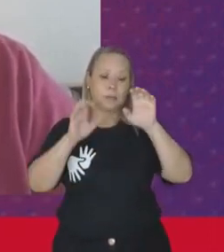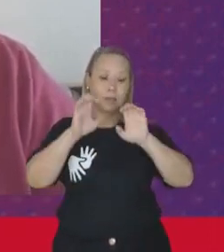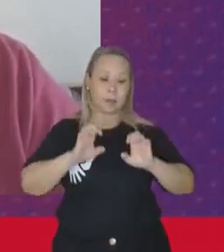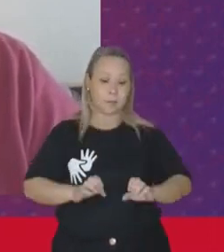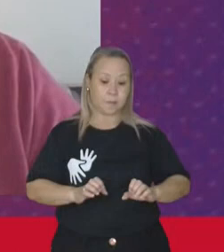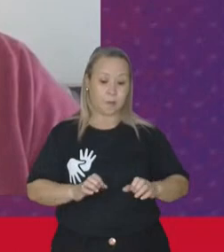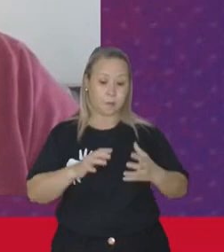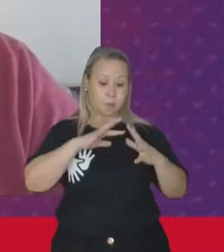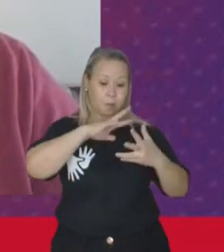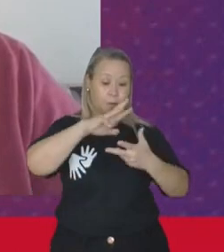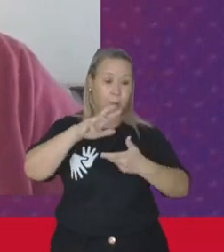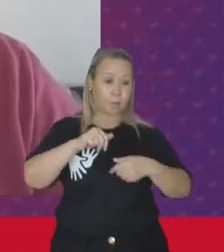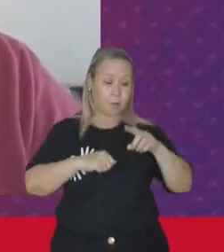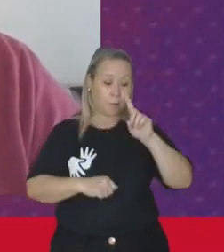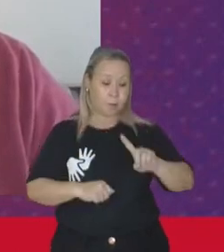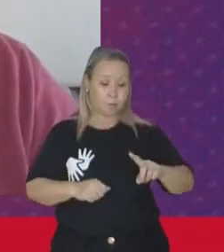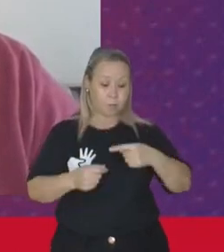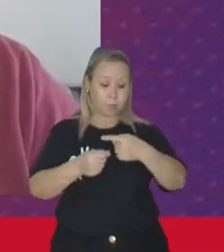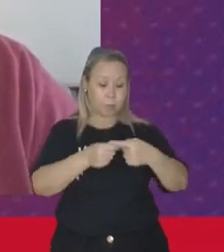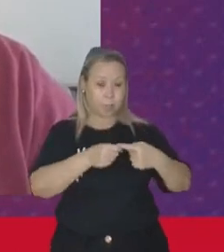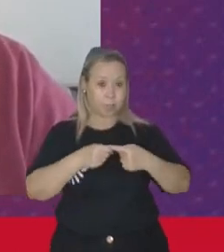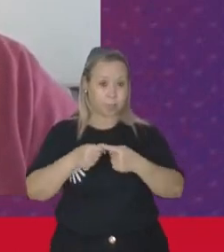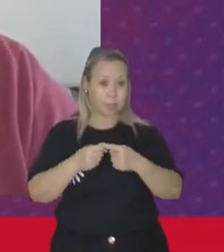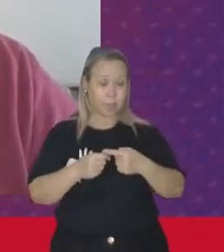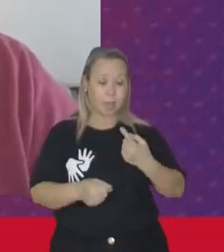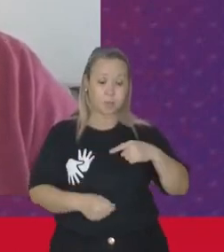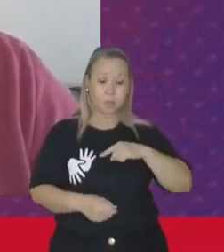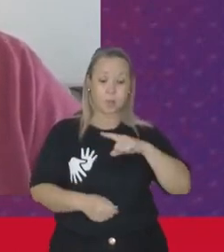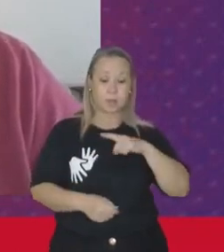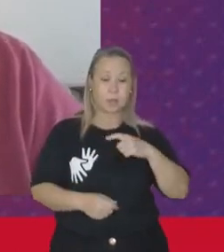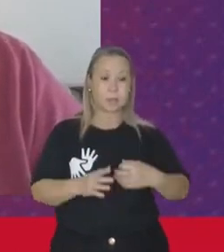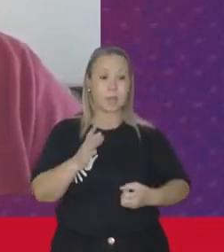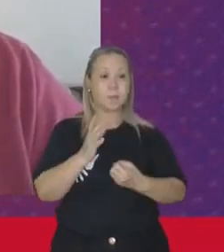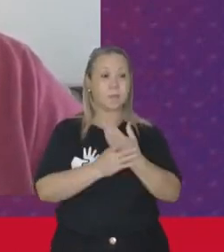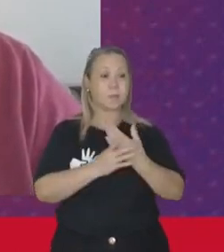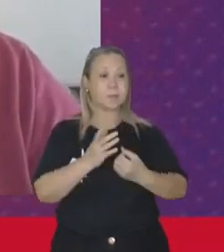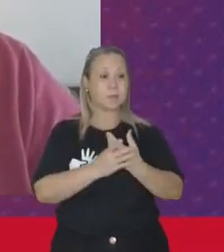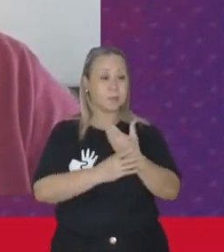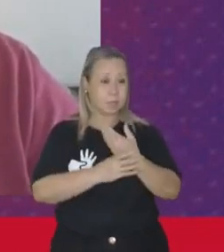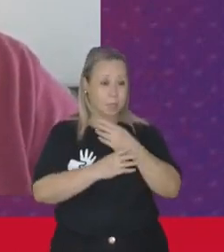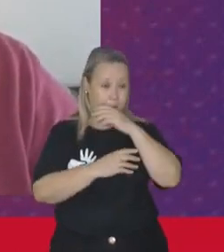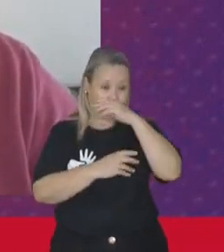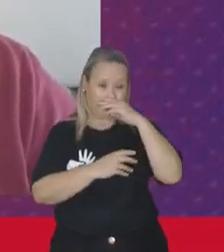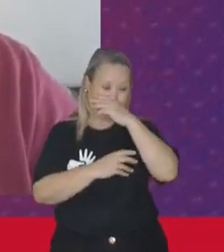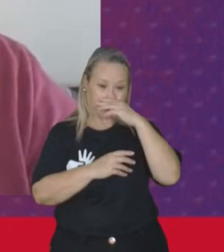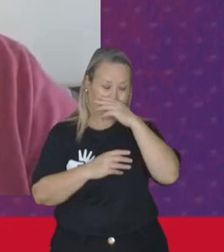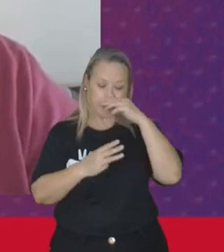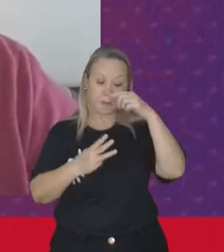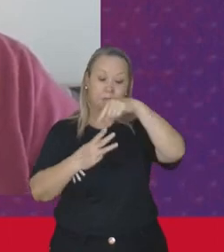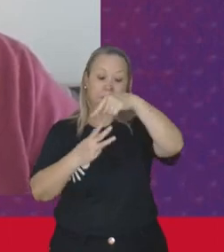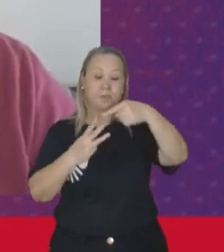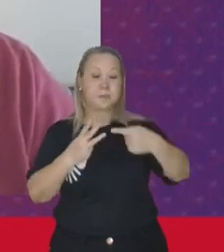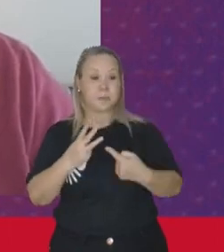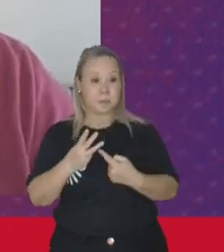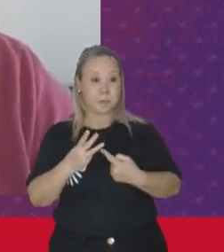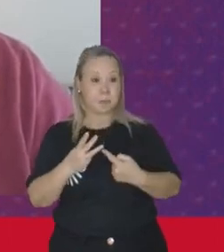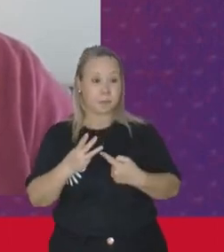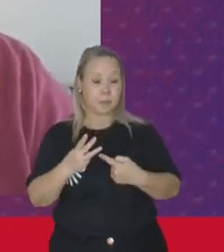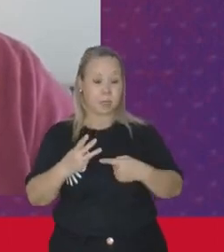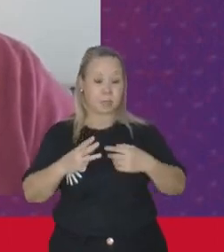a gente tem que estabelecer isso em 3 dimensões, quando a gente vai